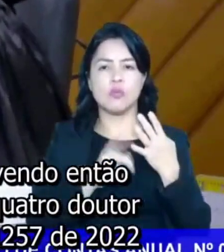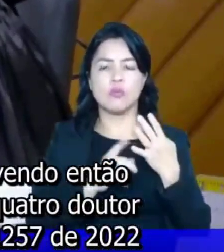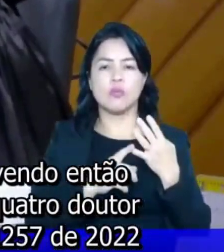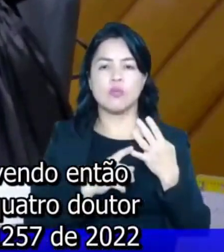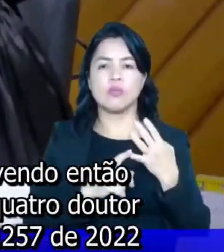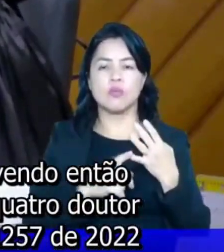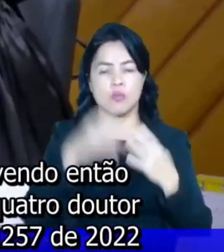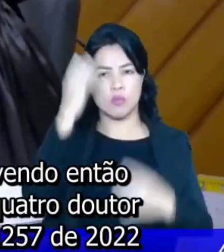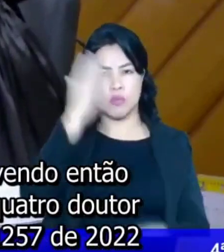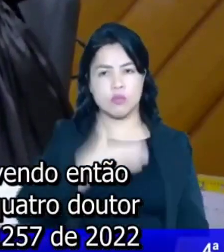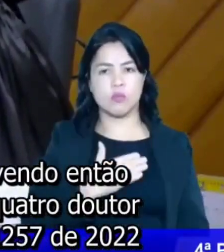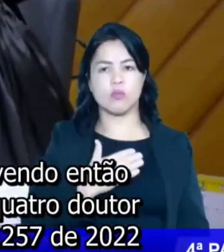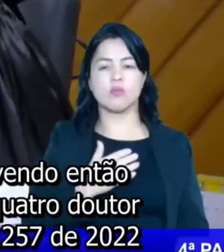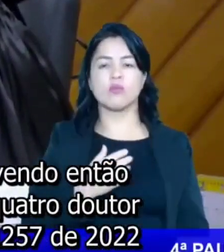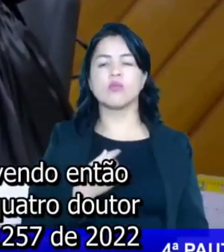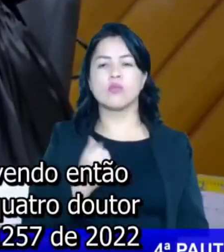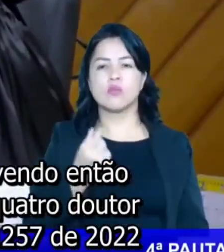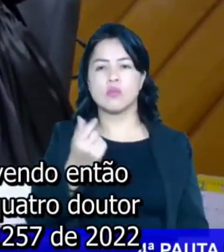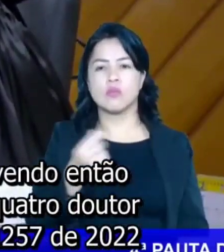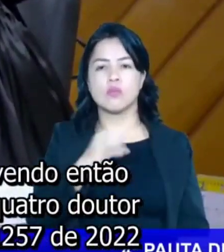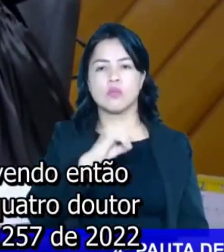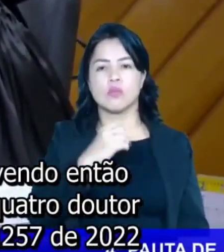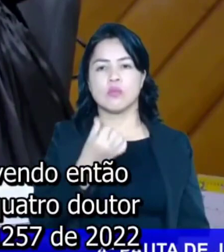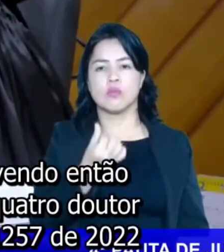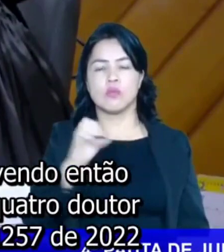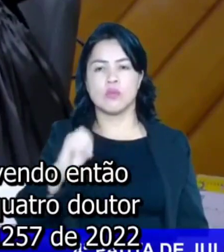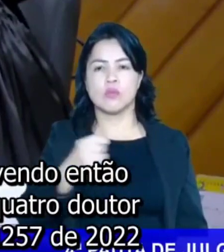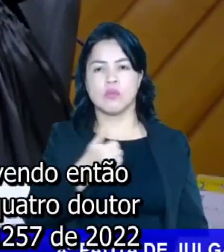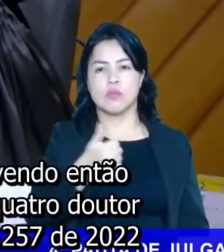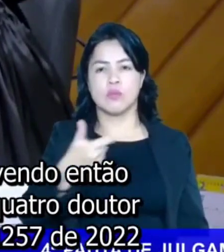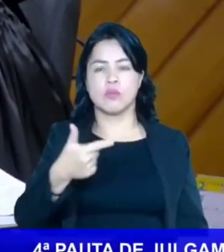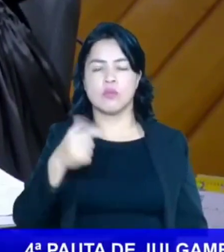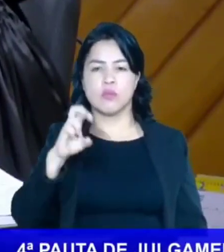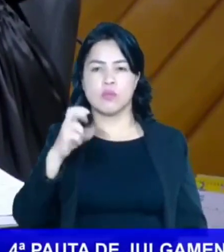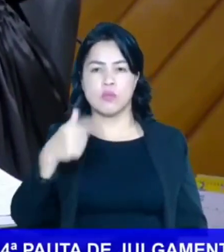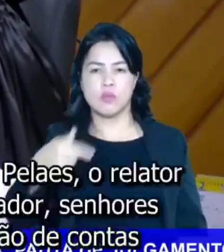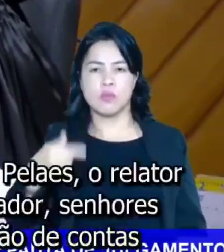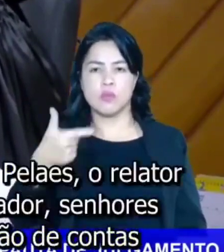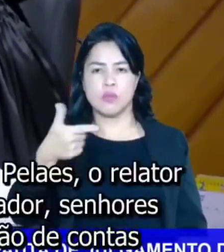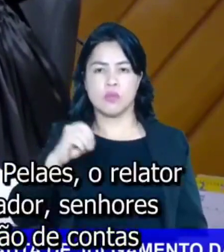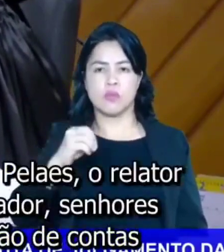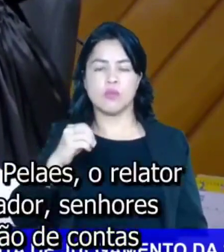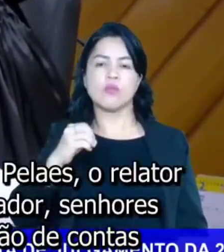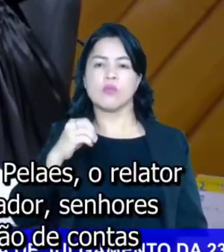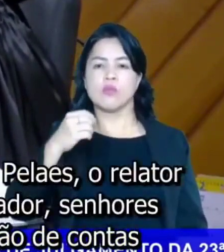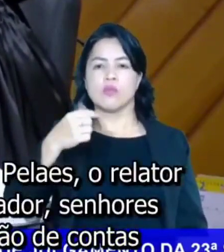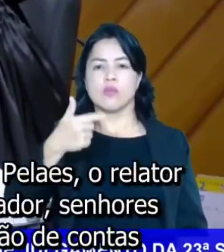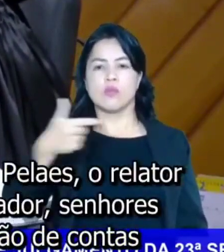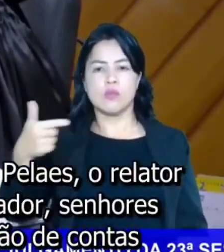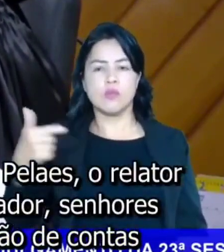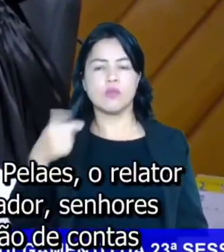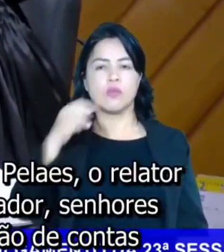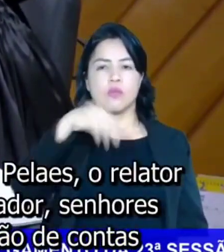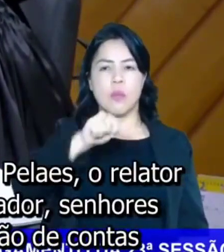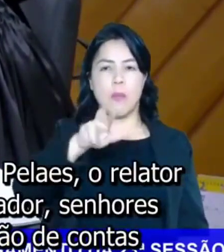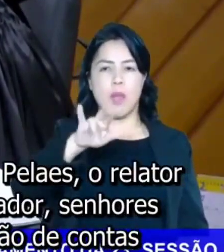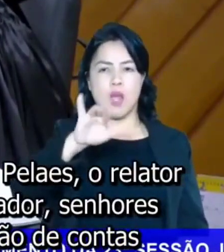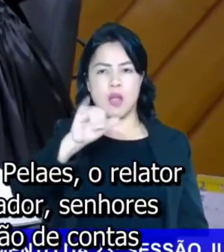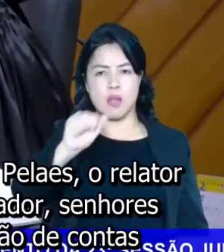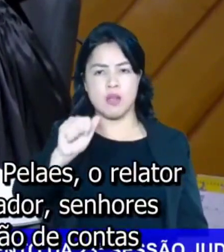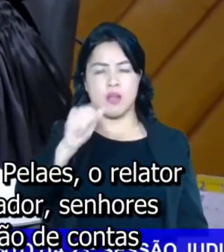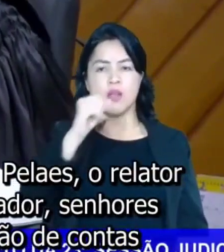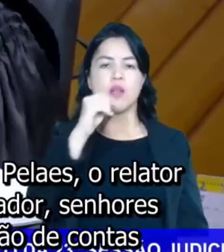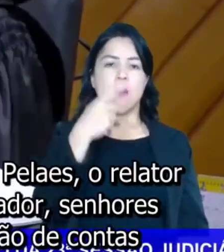A prestação de contas no processo 060-1257 de 2022, origem Macapá, interessada é Maria Paulina de